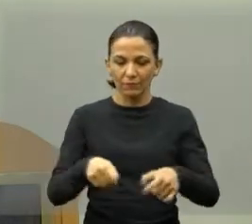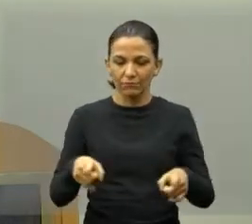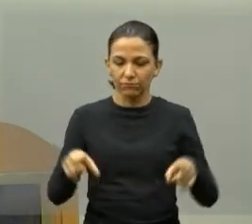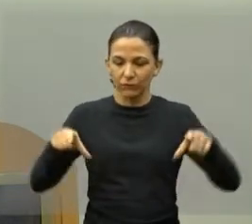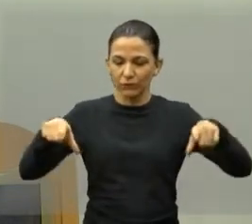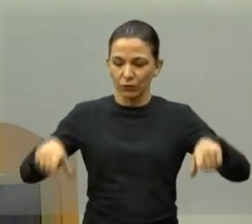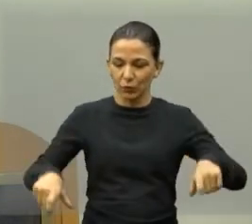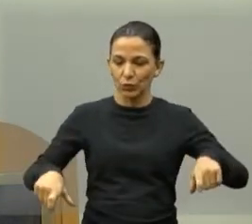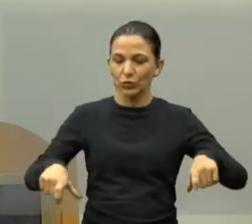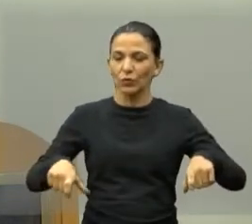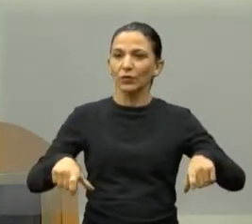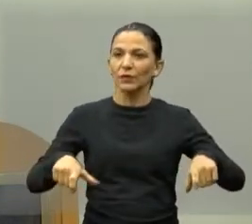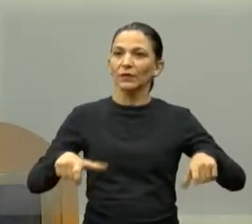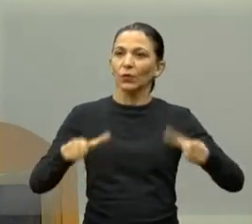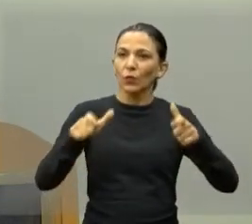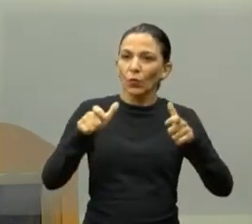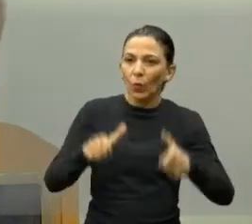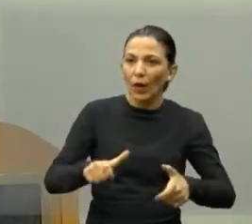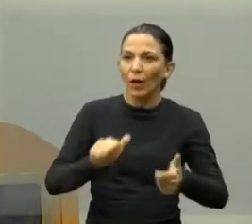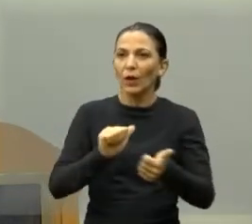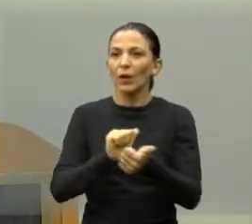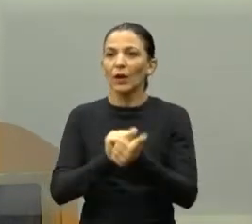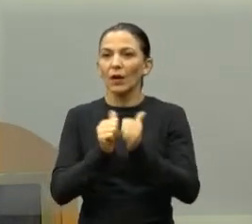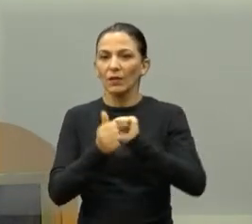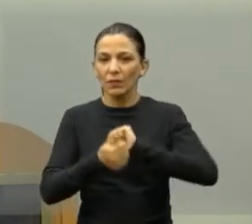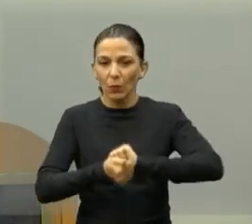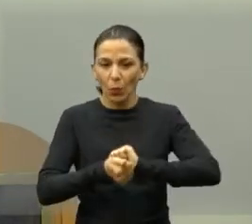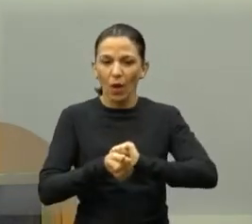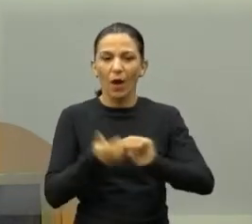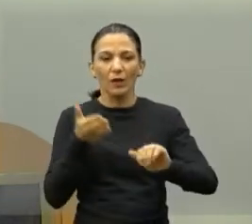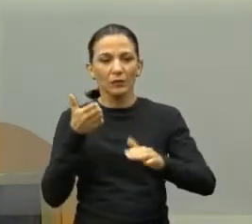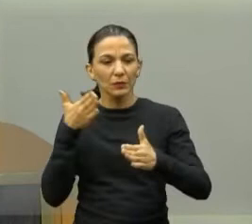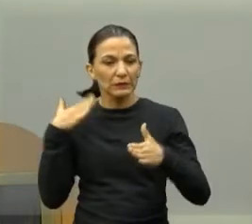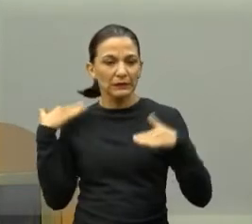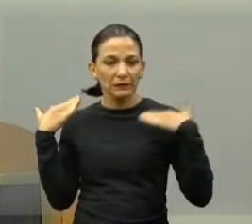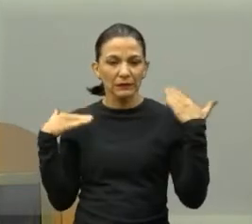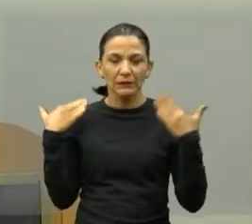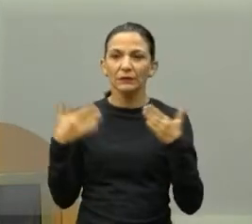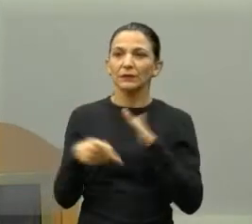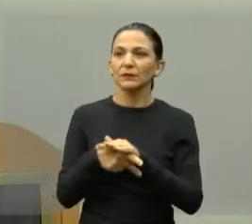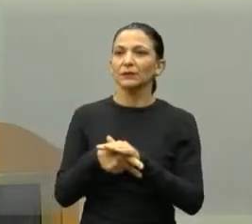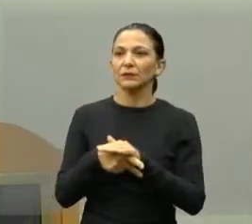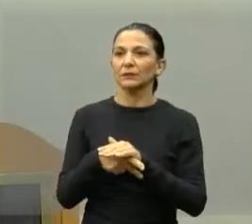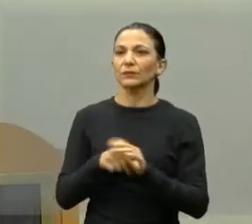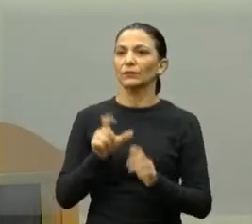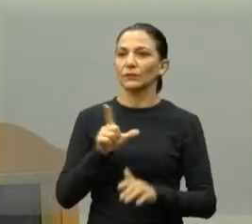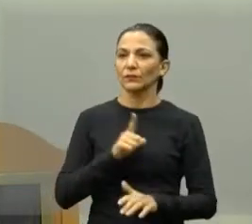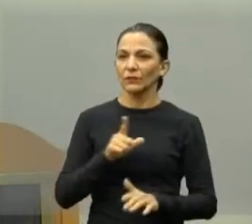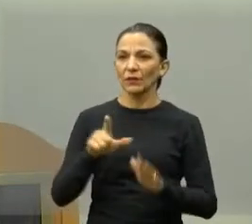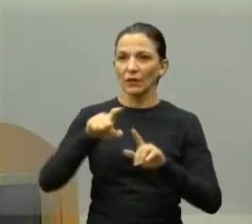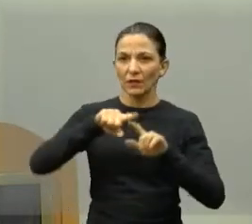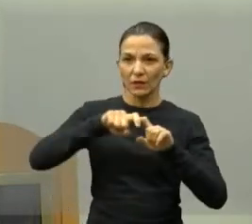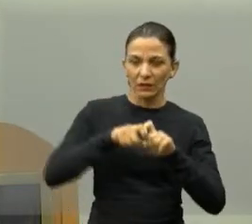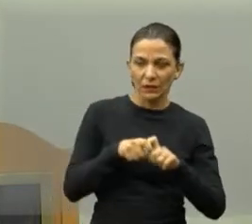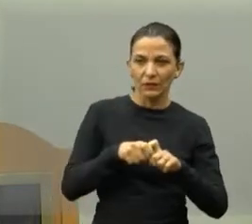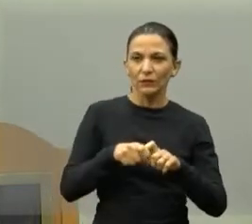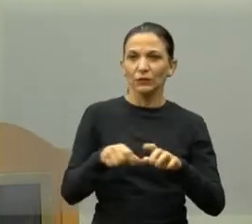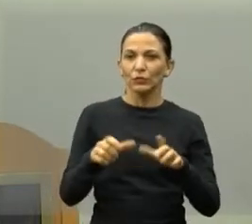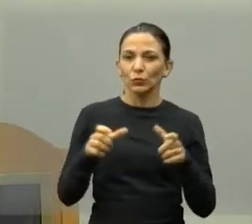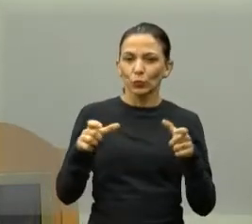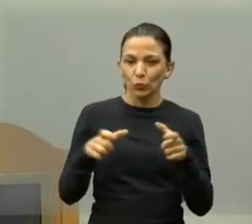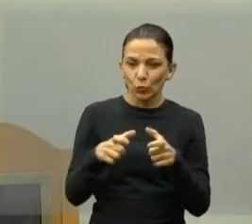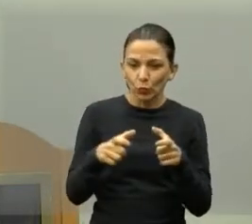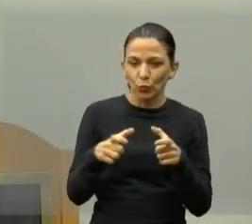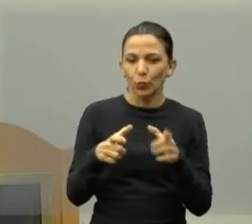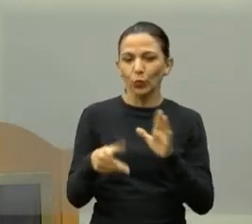tem um CT tem uma as Finanças na crise que tá aí dos clubes em ordem tão